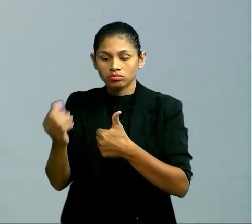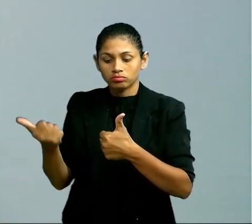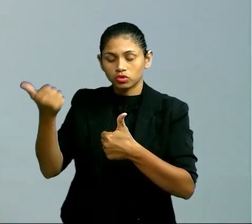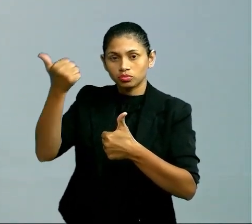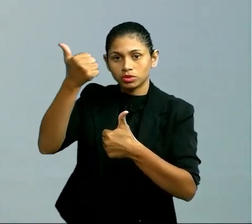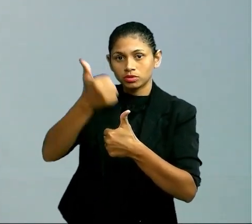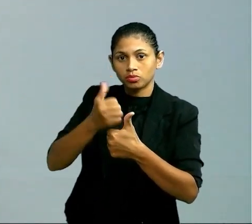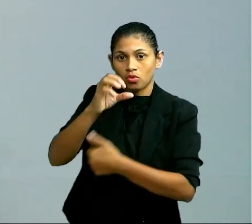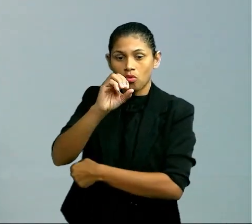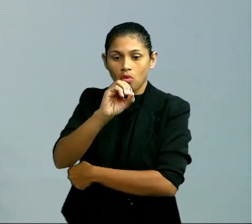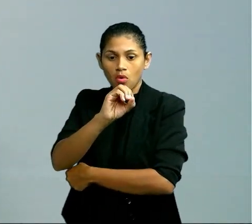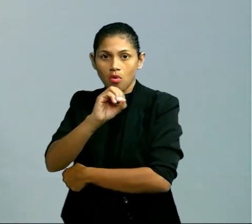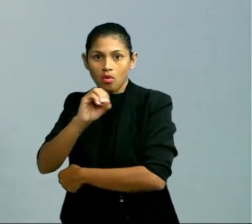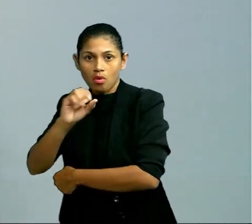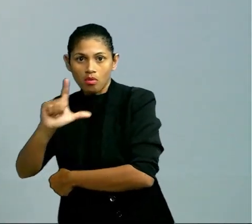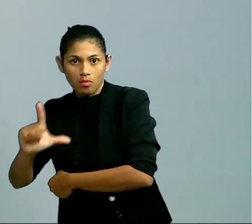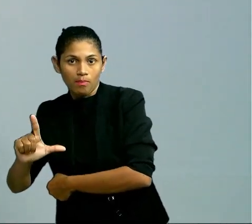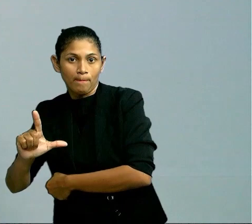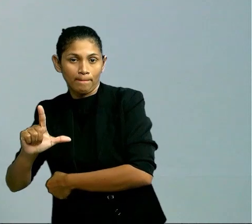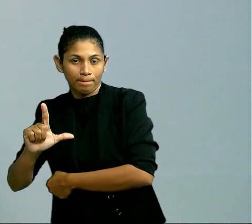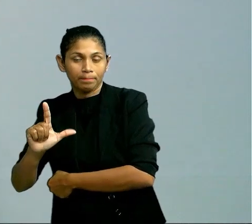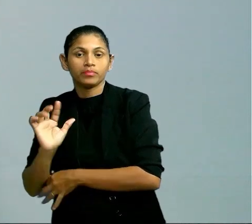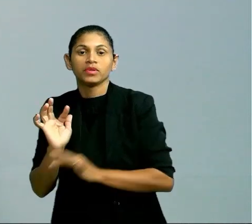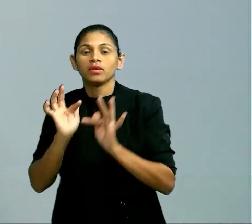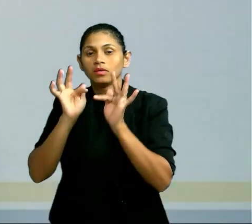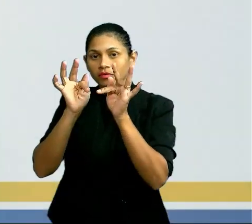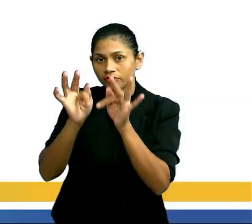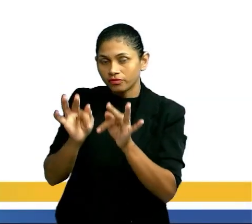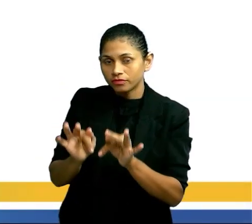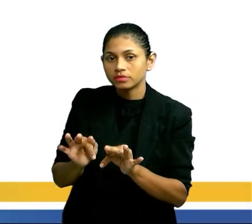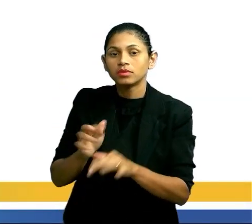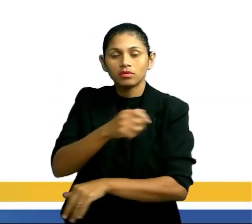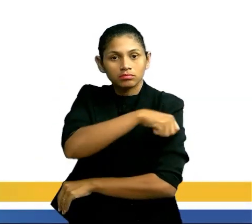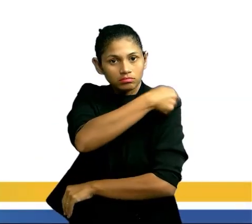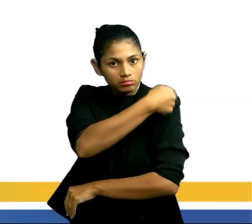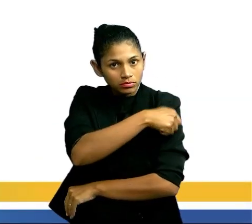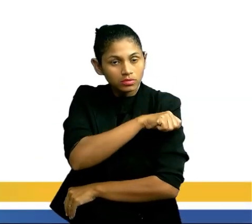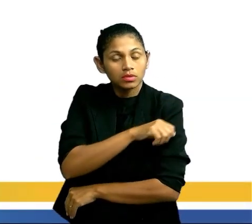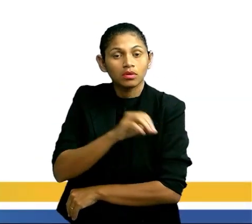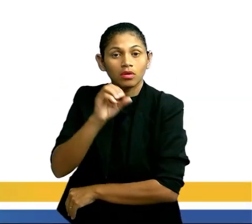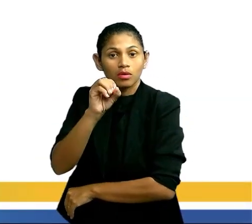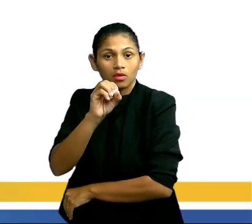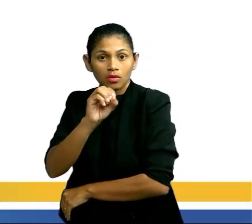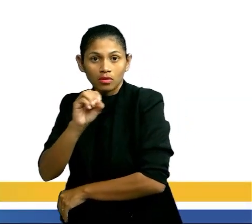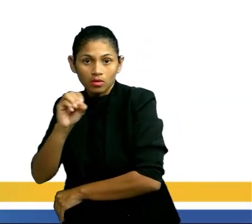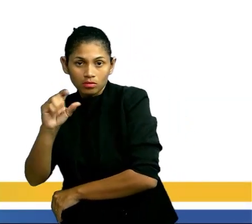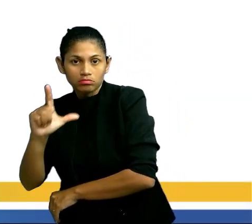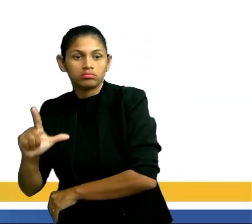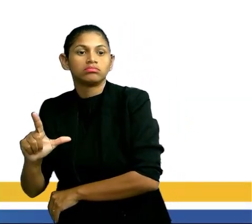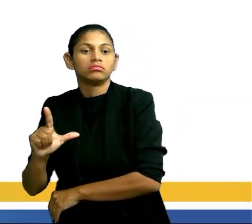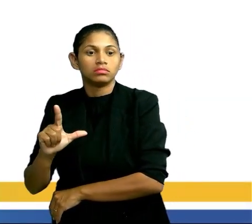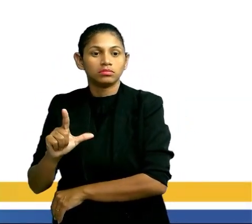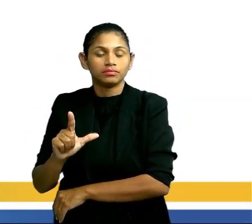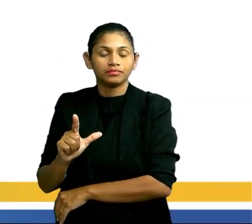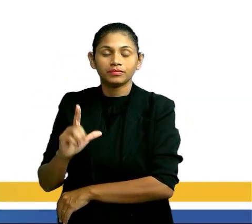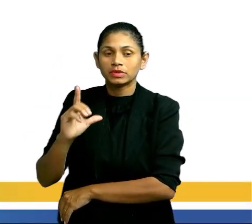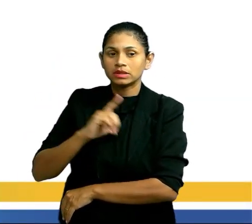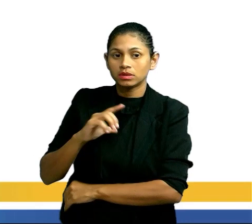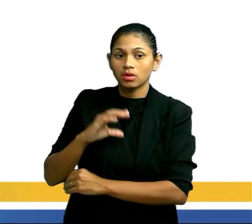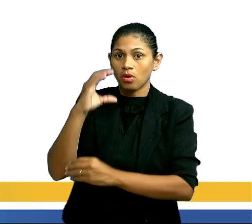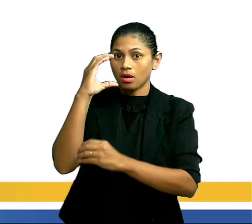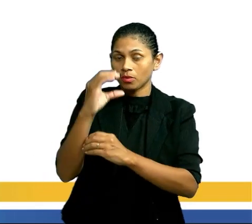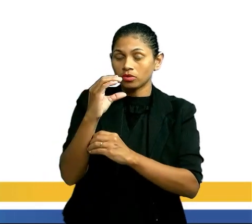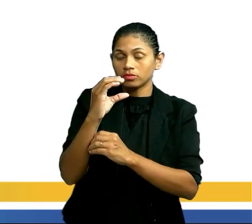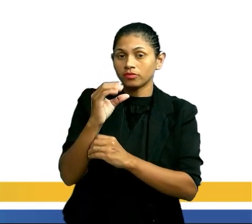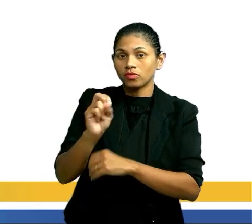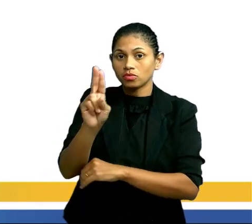Então, a identificação de álcool é a terminação ol. Então, vamos ver como que fica. Olha só. Se eu tenho um carbono, eu vou usar o prefixo